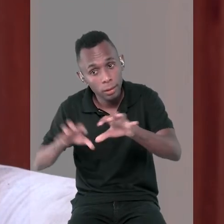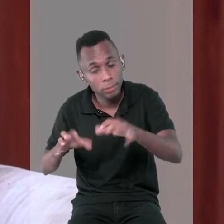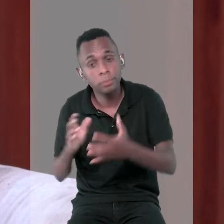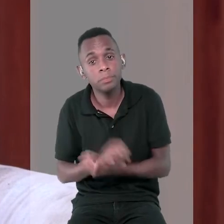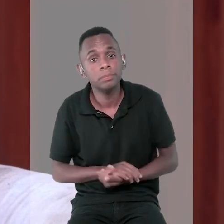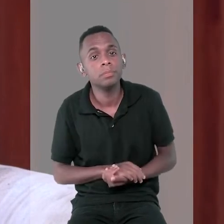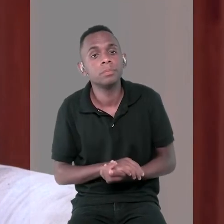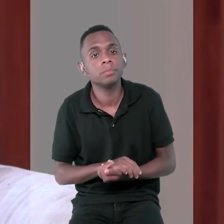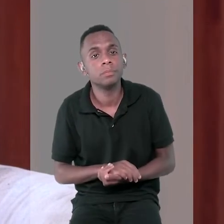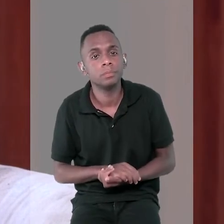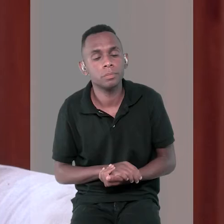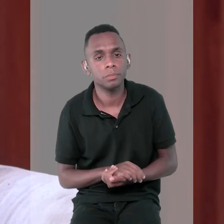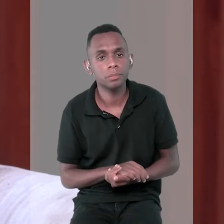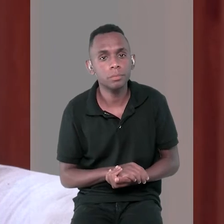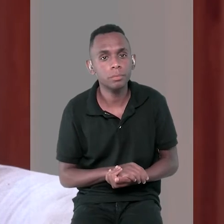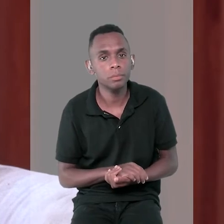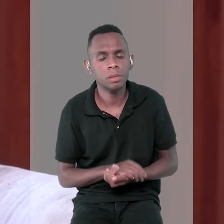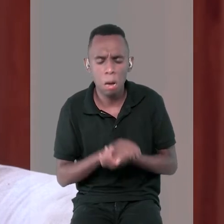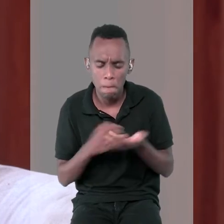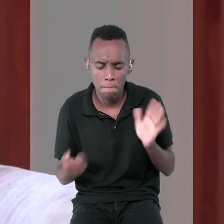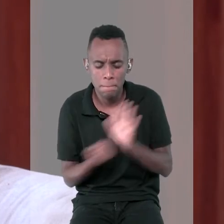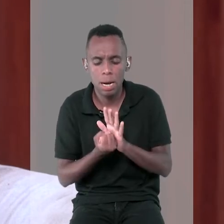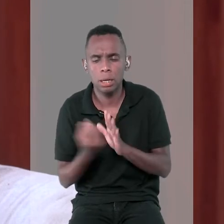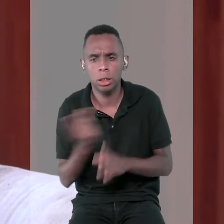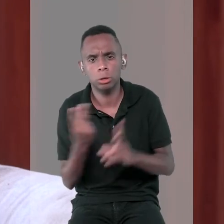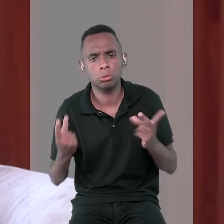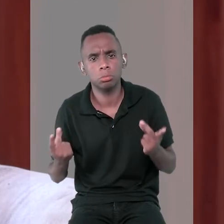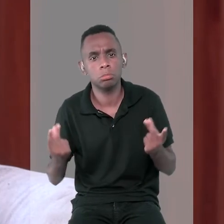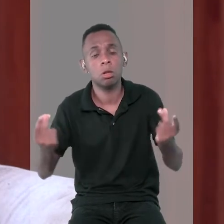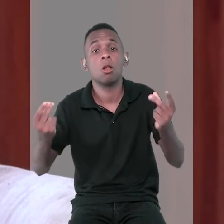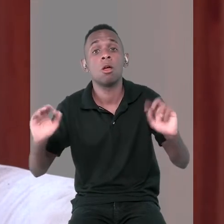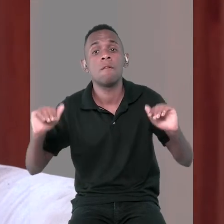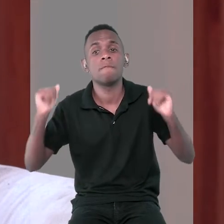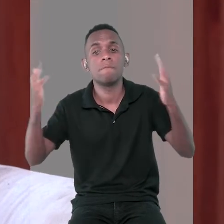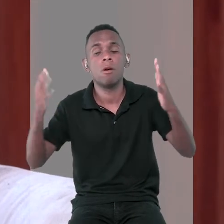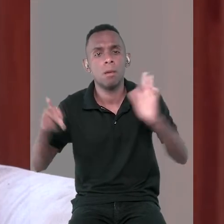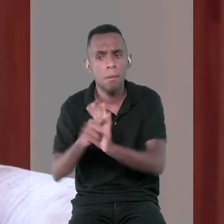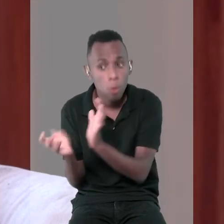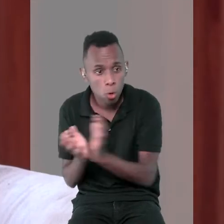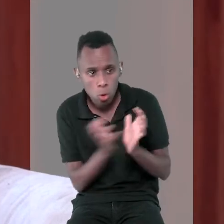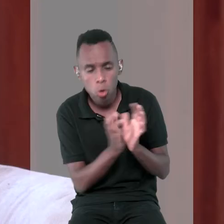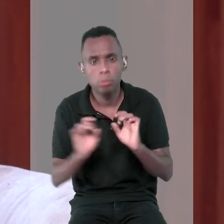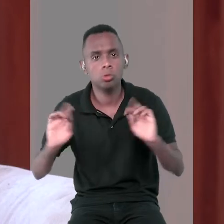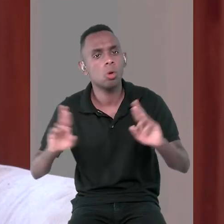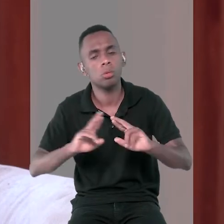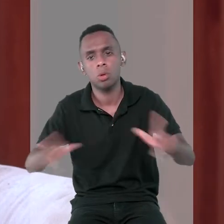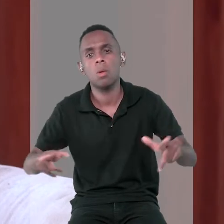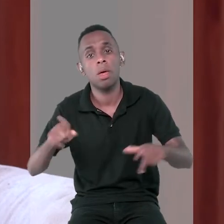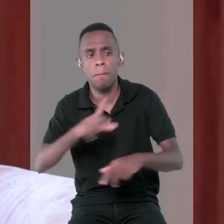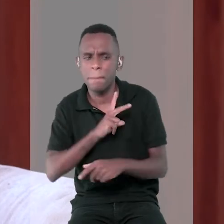brasileiros. E elas deixam um legado do ir além da polarização, ir além do